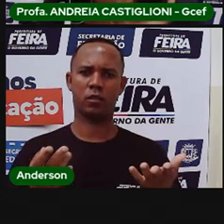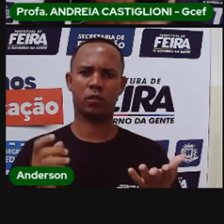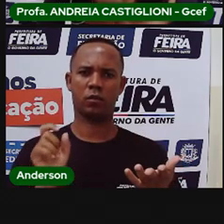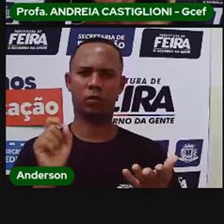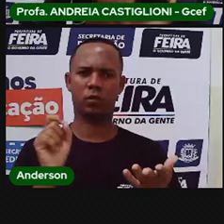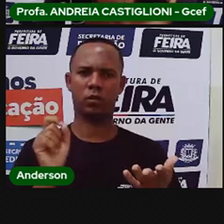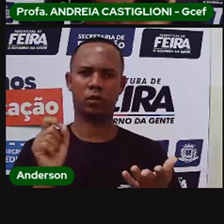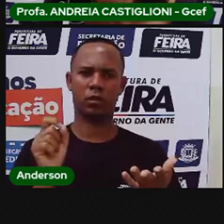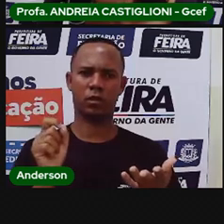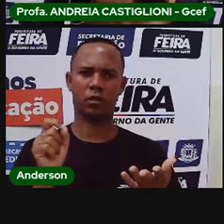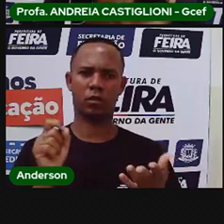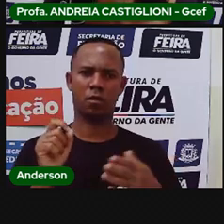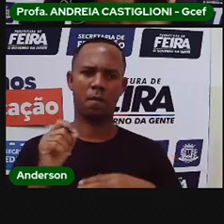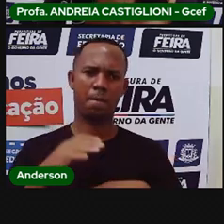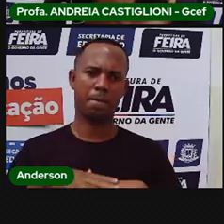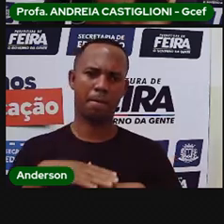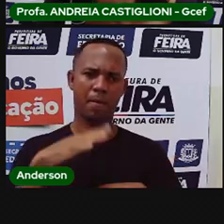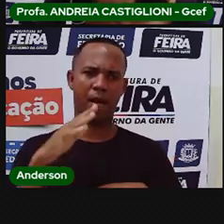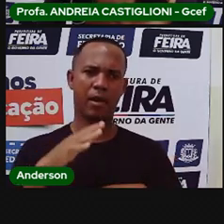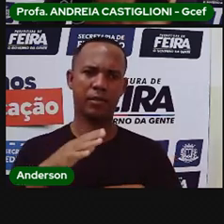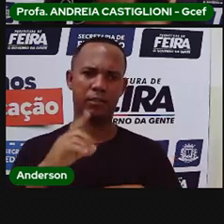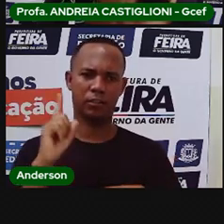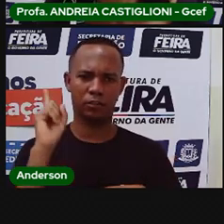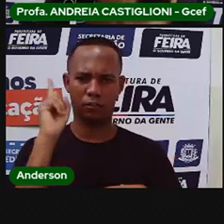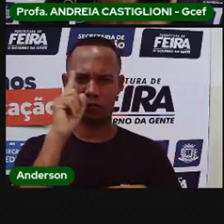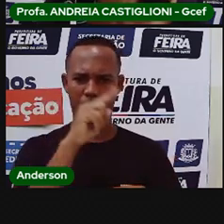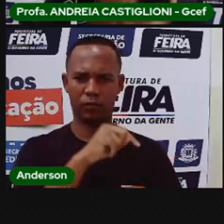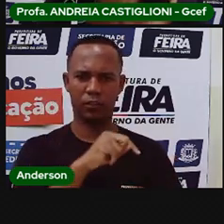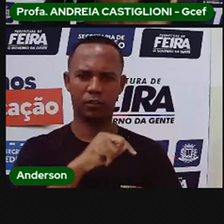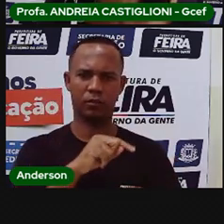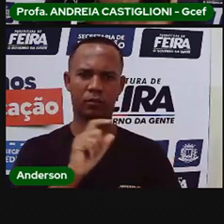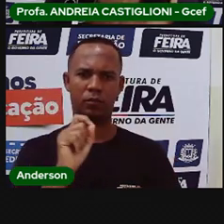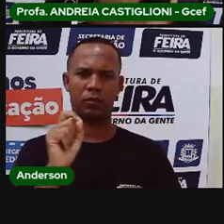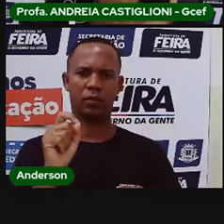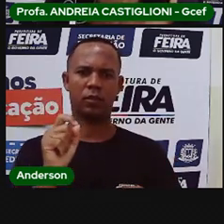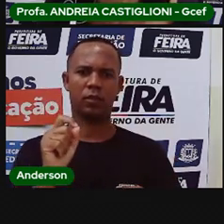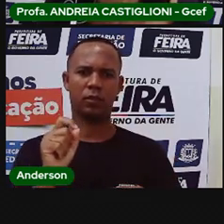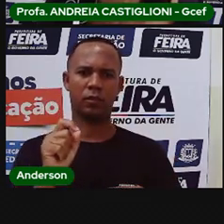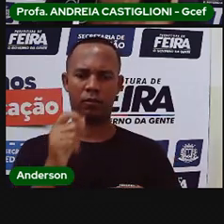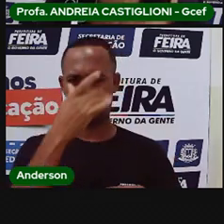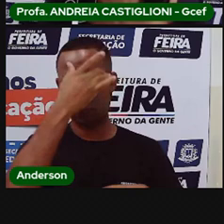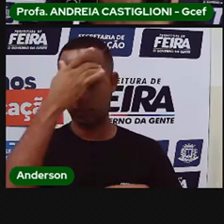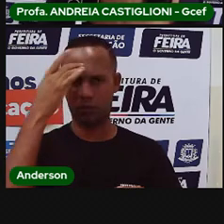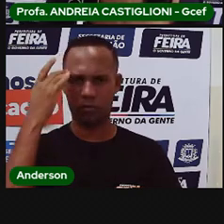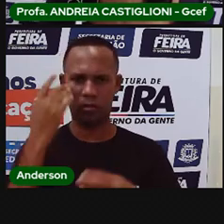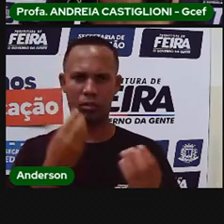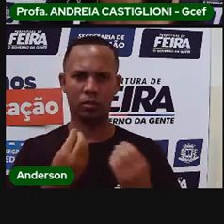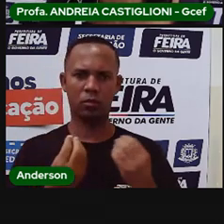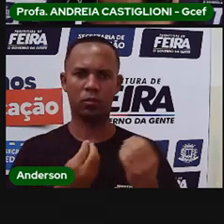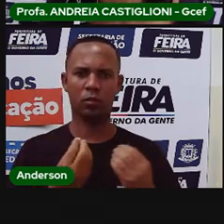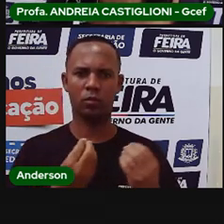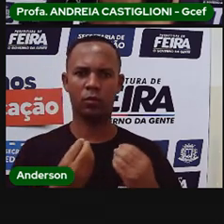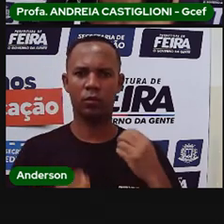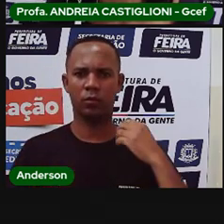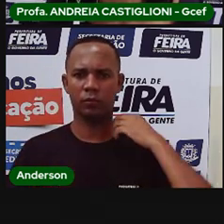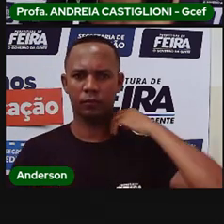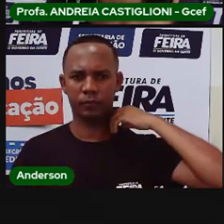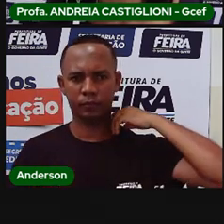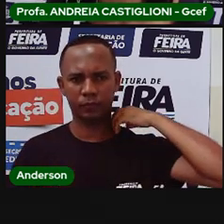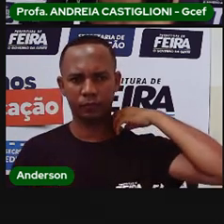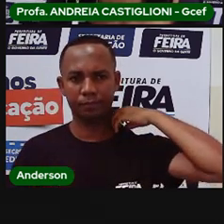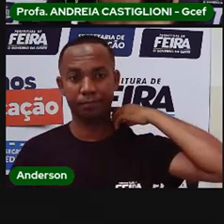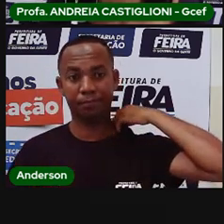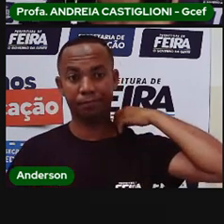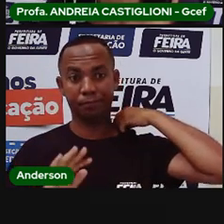Quais são, Marília, os maiores desafios para o seu protagonismo? Conta aí pra gente. Então,